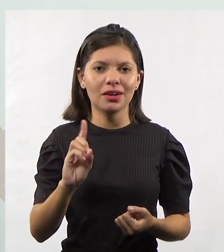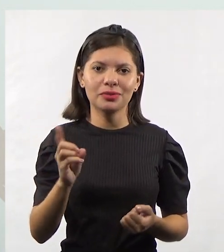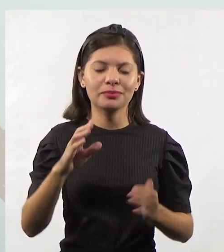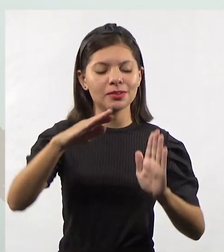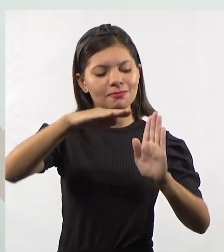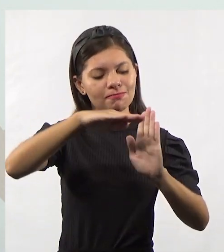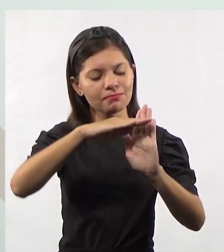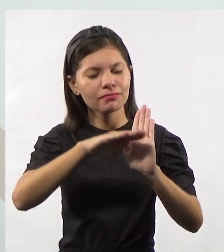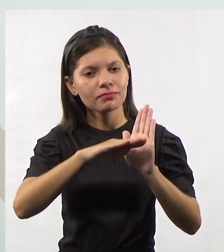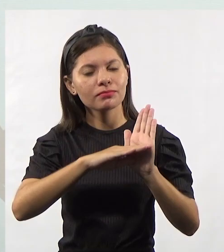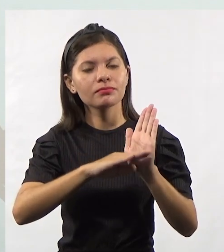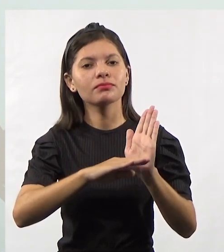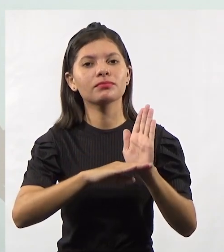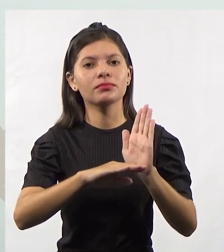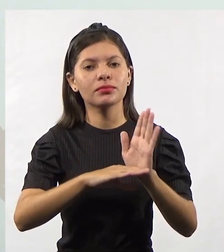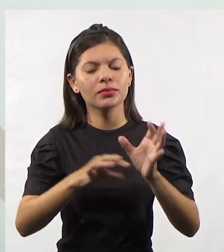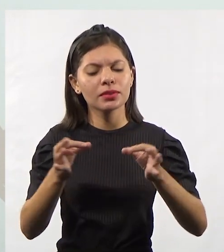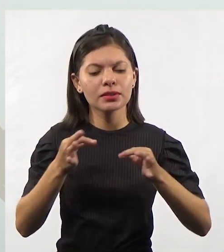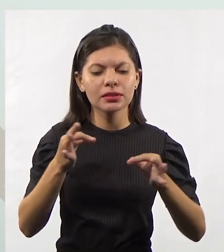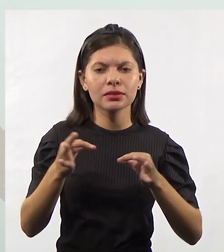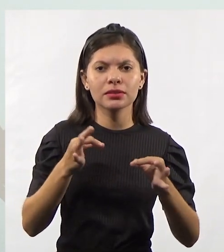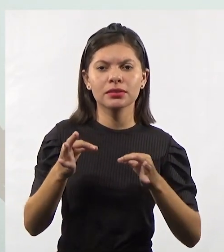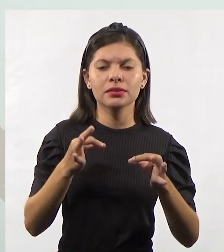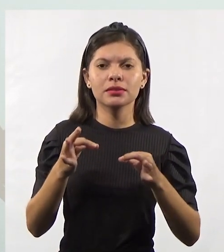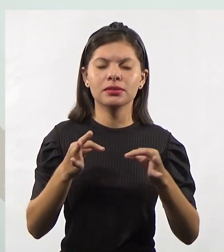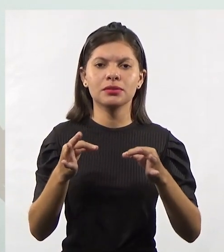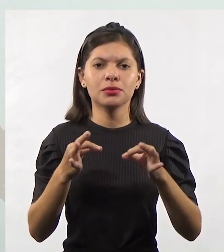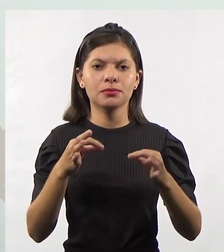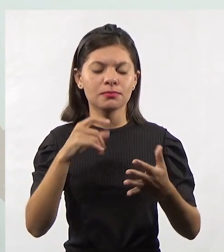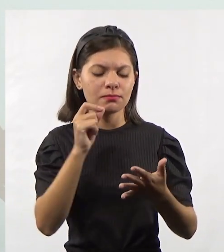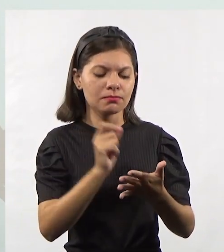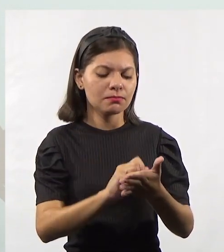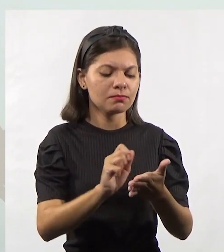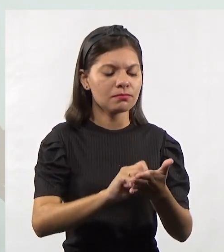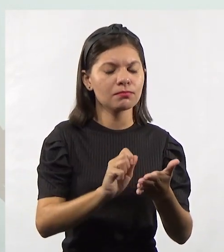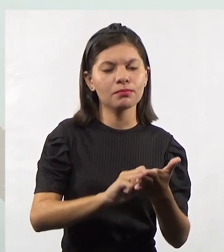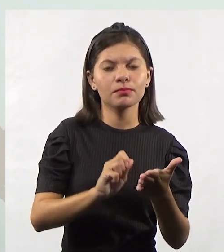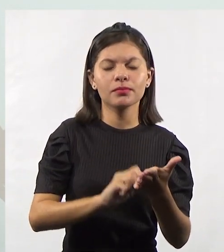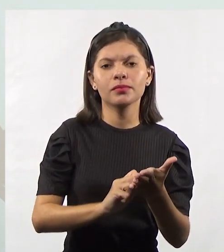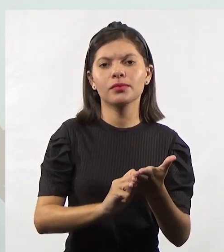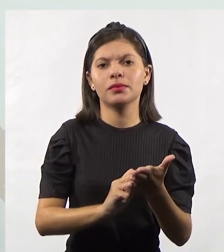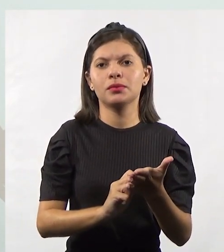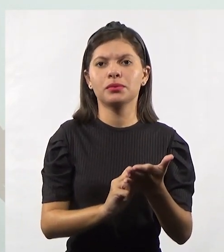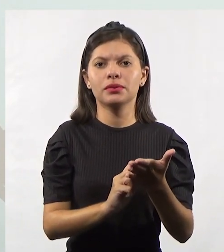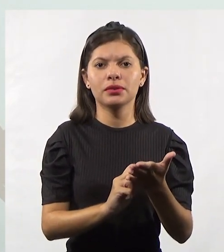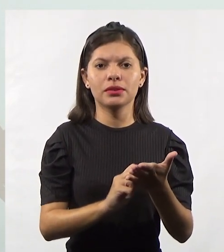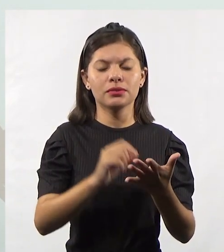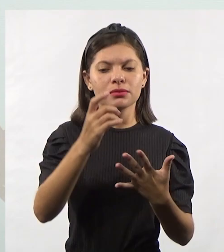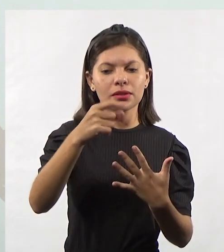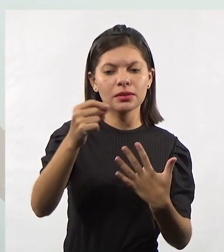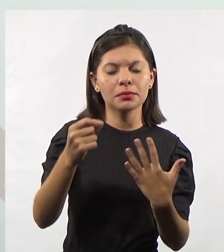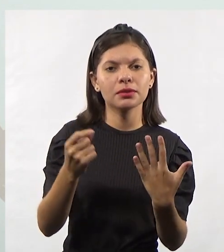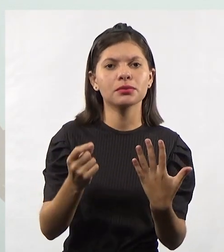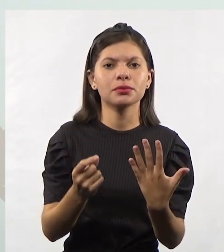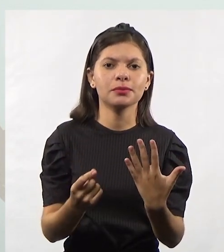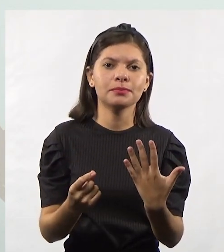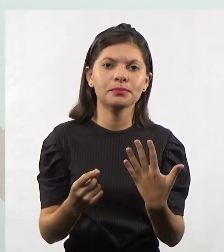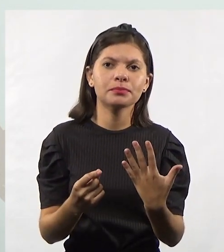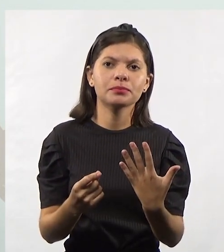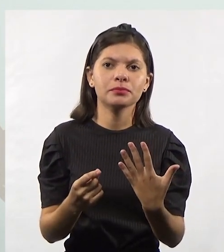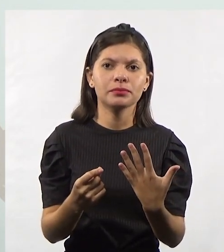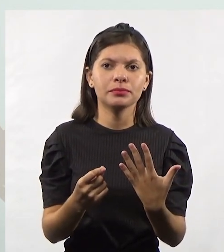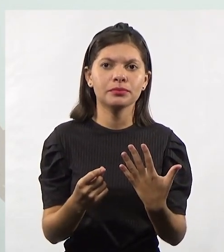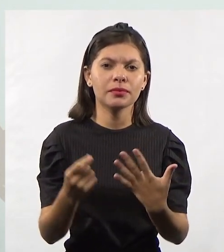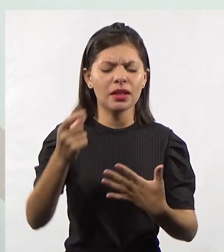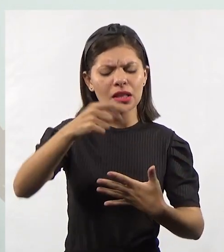tem que elaborar um roteiro para que você tome nota desses elementos que você está observando Ok e esses elementos